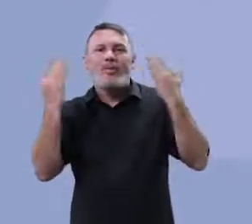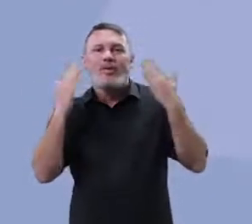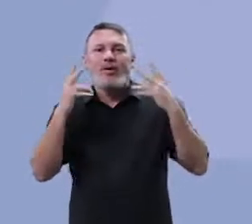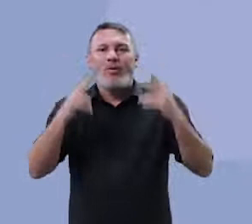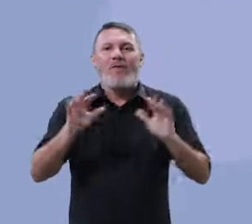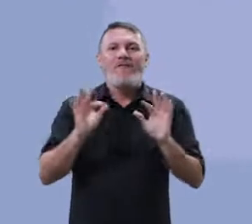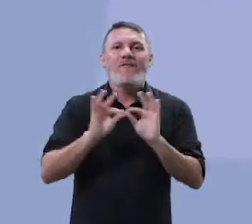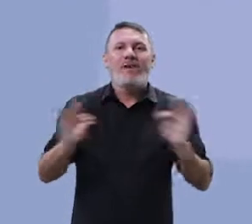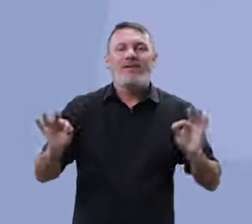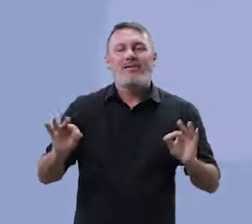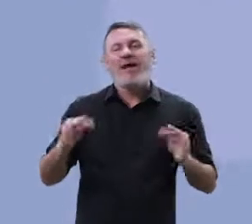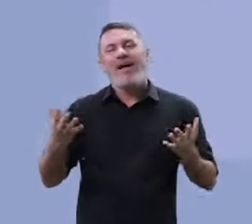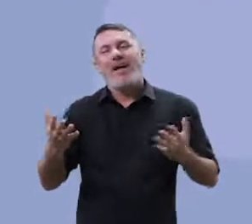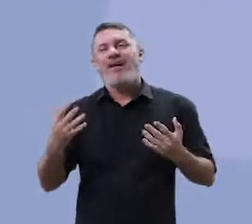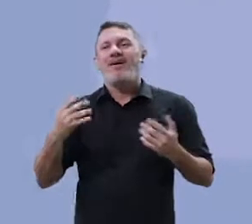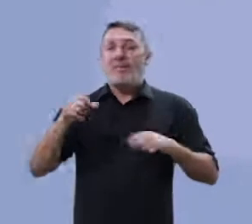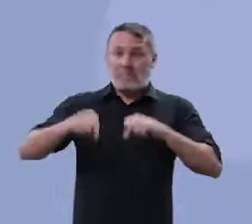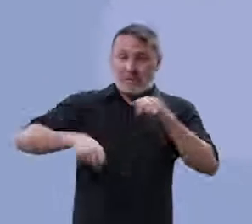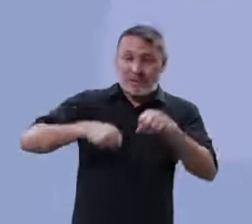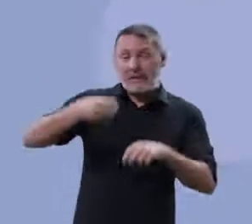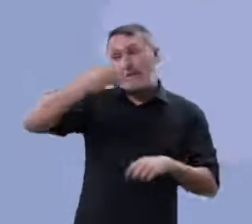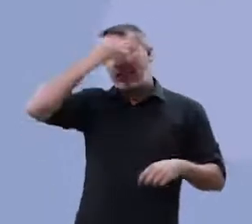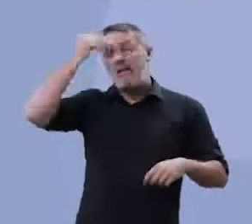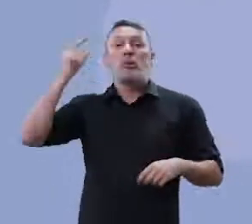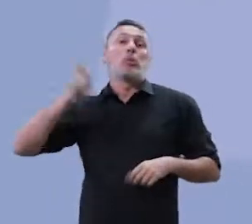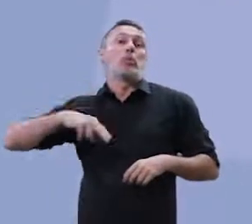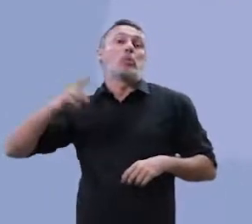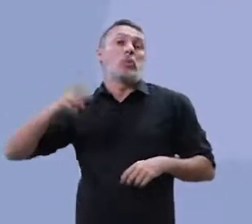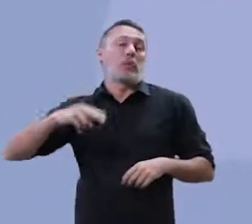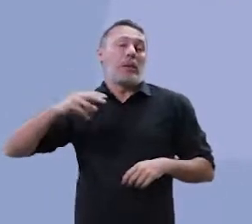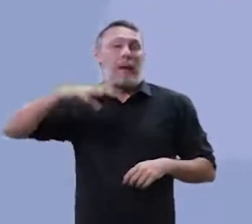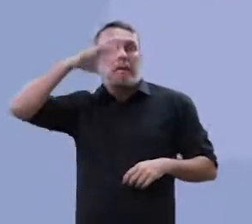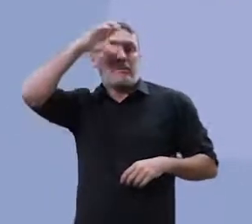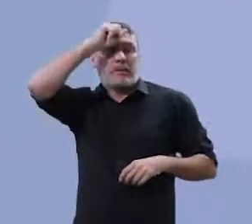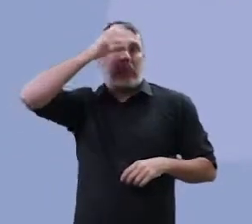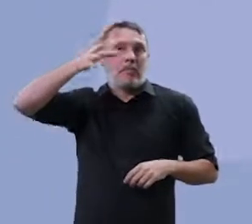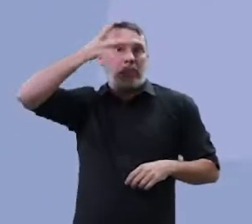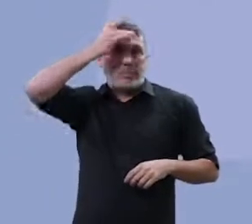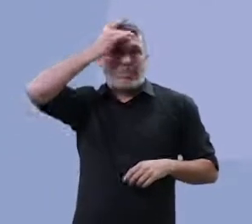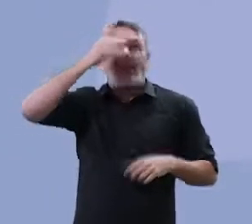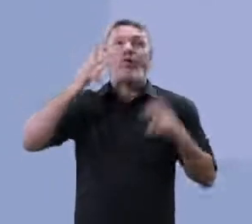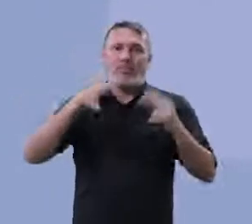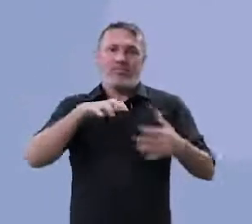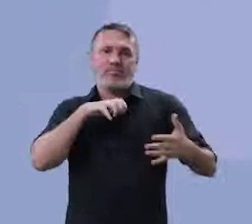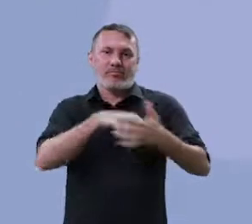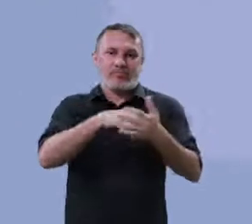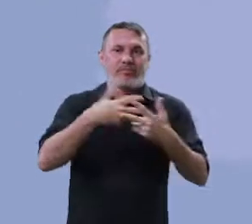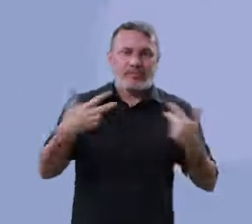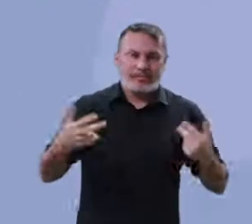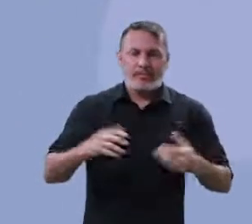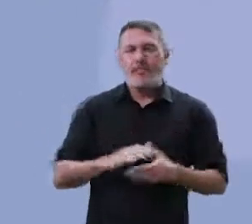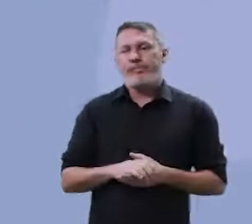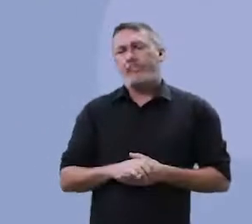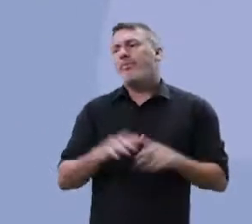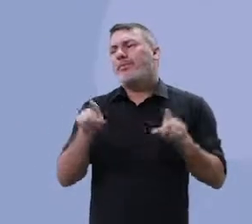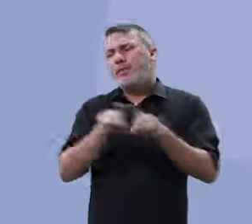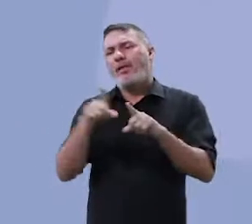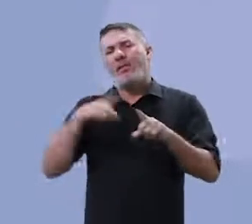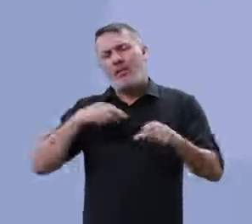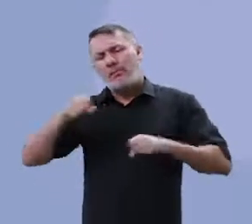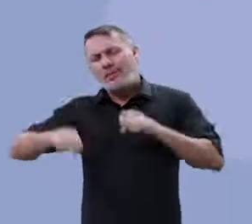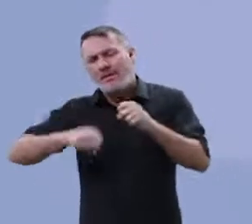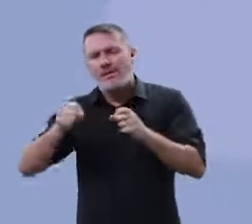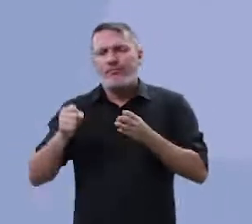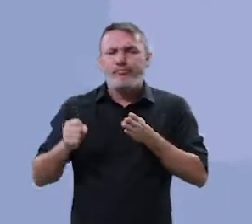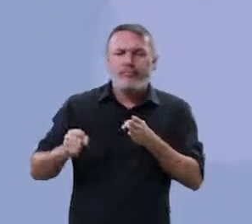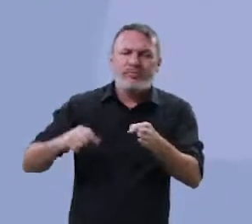nunca. Né? Lembra aquela frase? É como andar de bicicleta, nunca se esquece. Um acidente também. E também a violência contra os